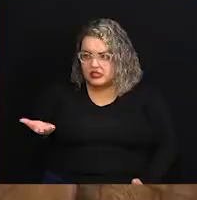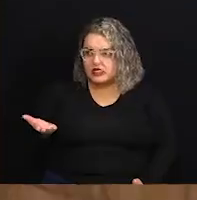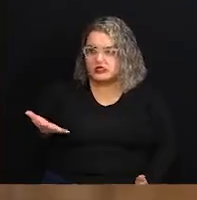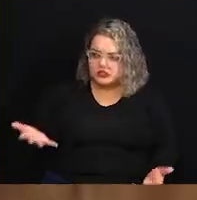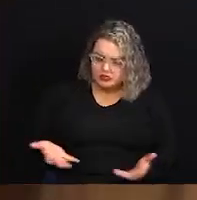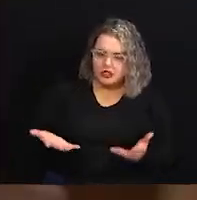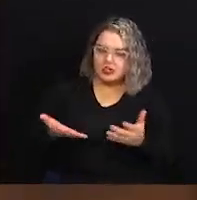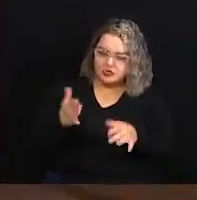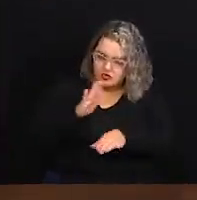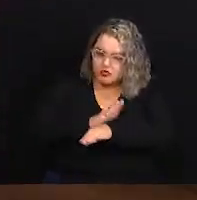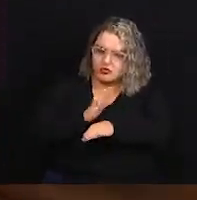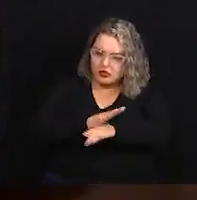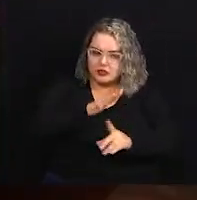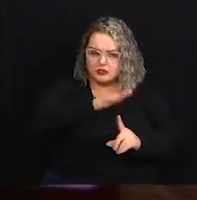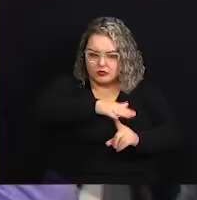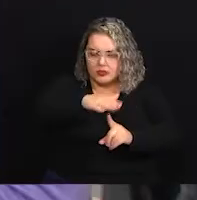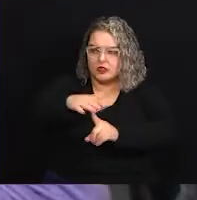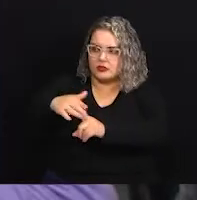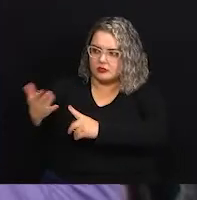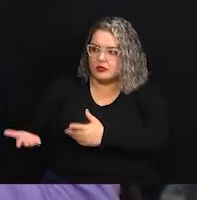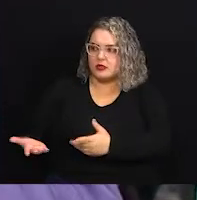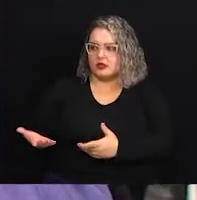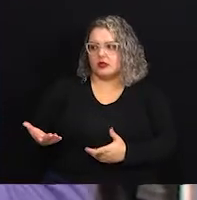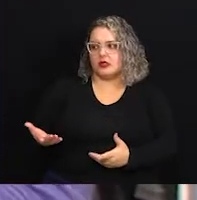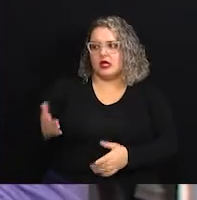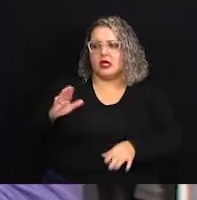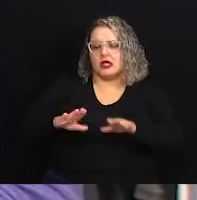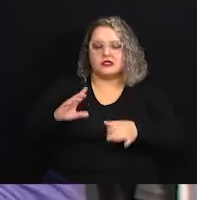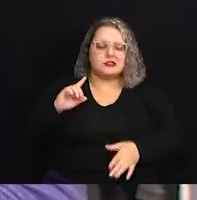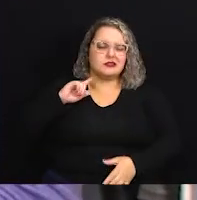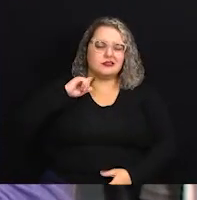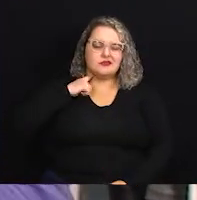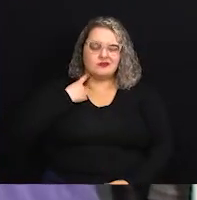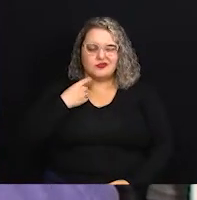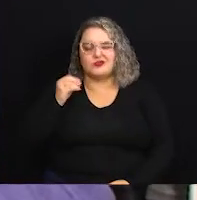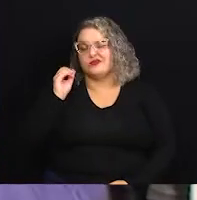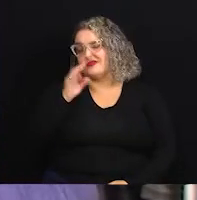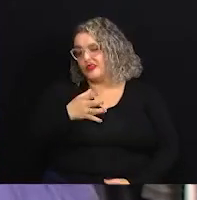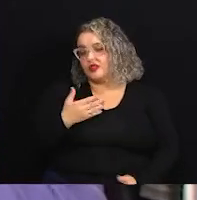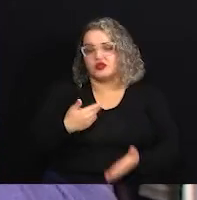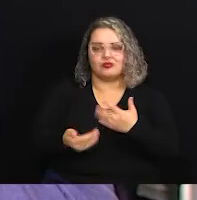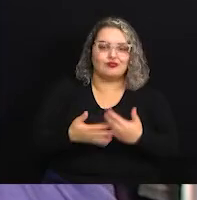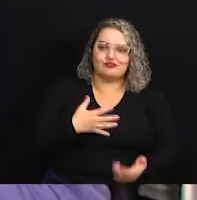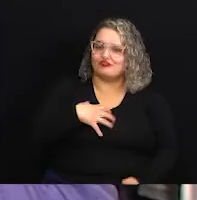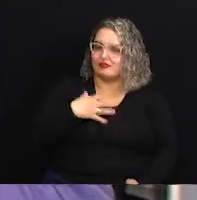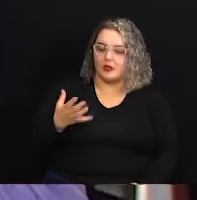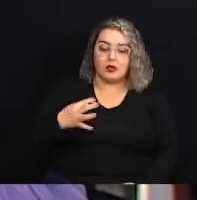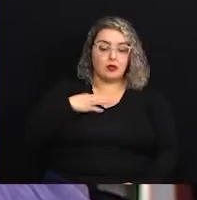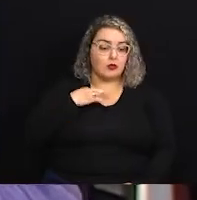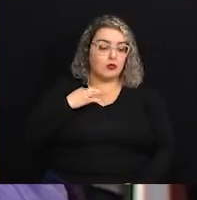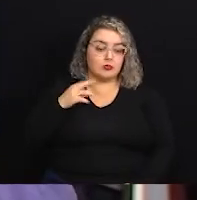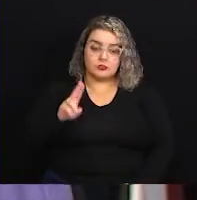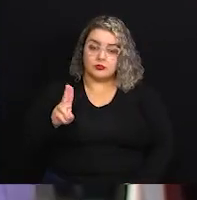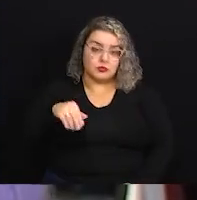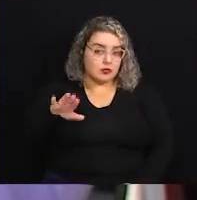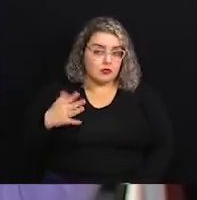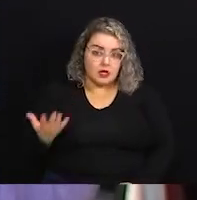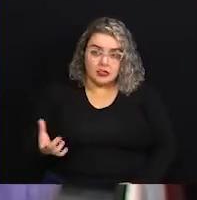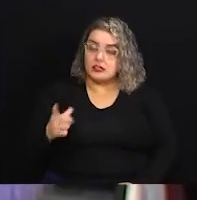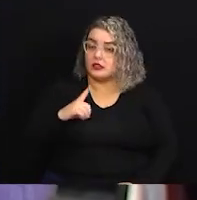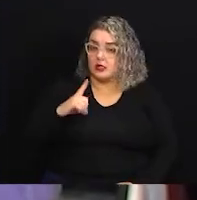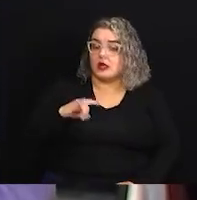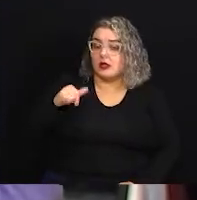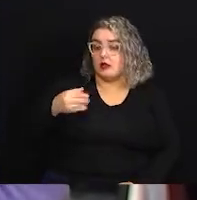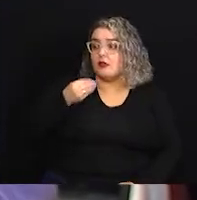está contribuindo também para o meio ambiente, no descarte irregular, às vezes, de peças ou aquelas peças que a gente já não usa mais e a gente